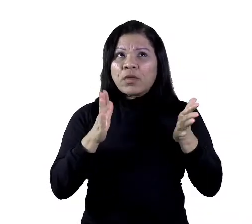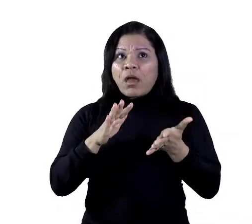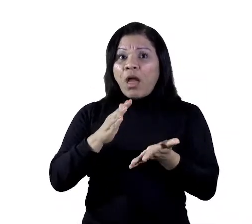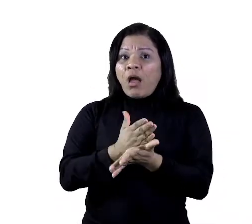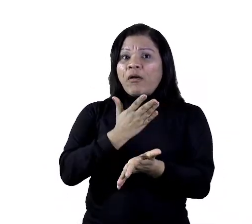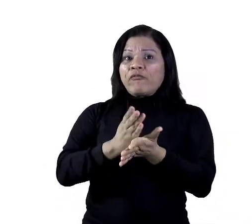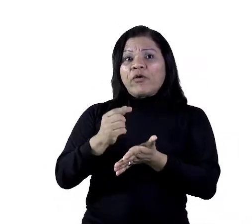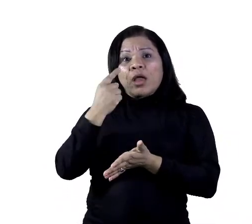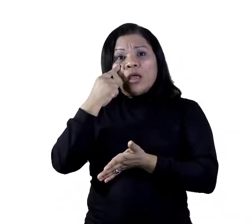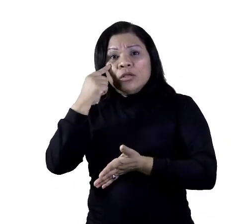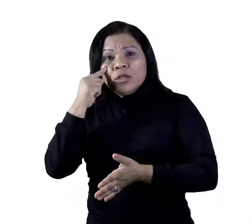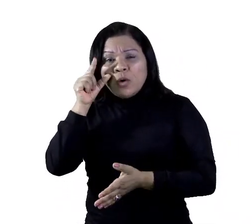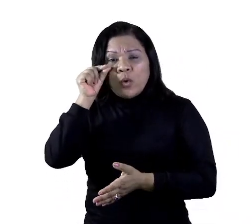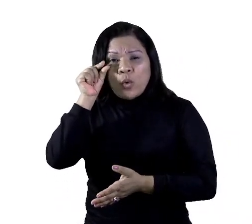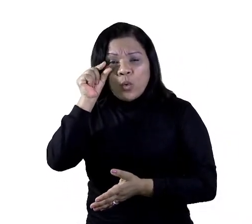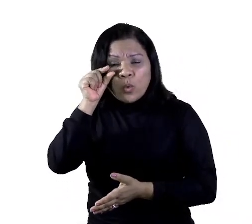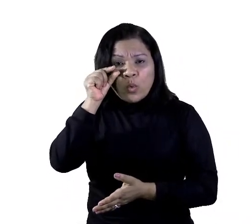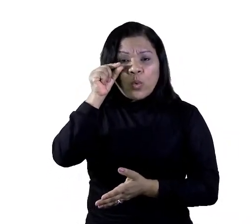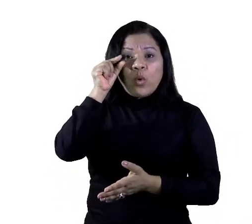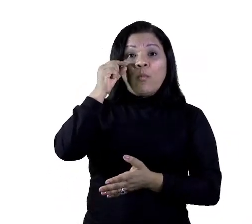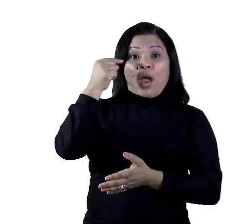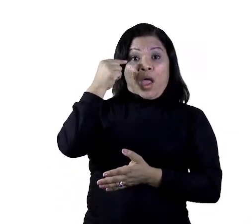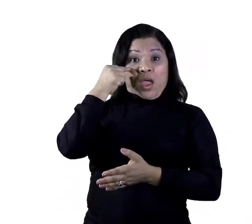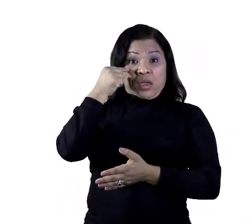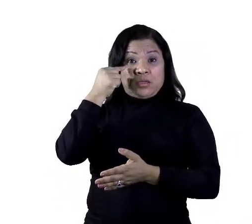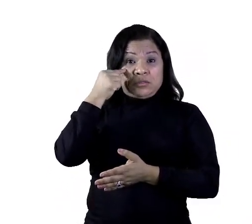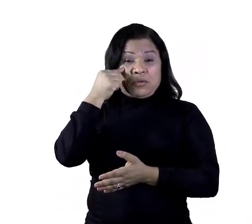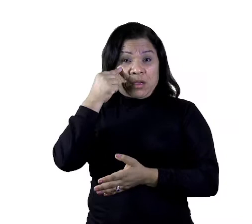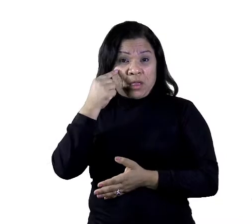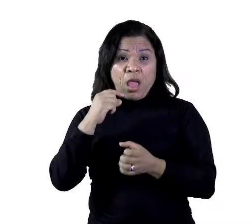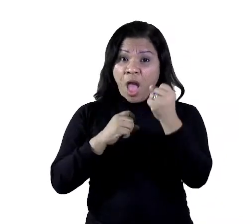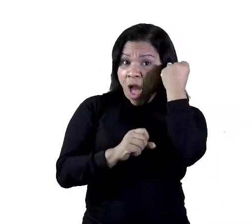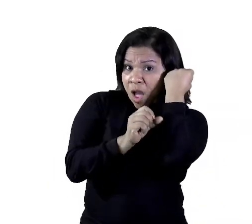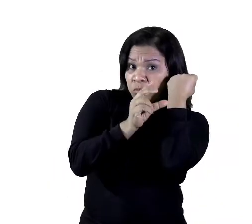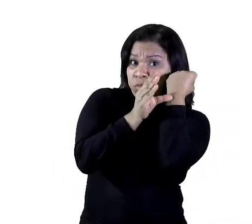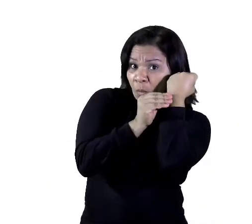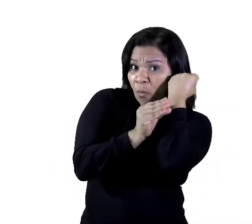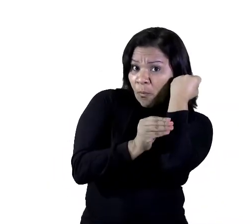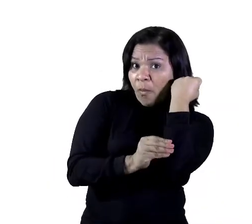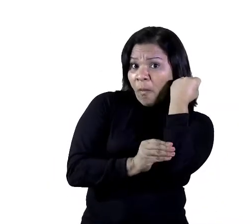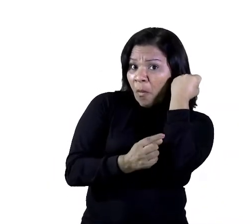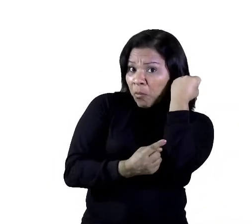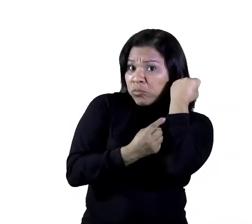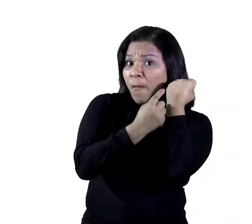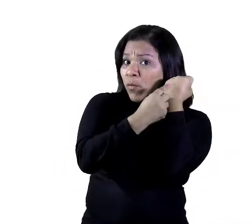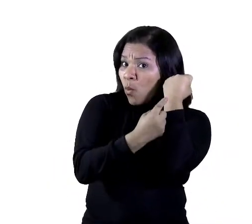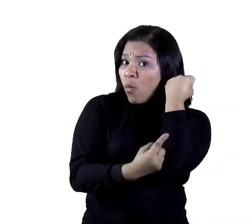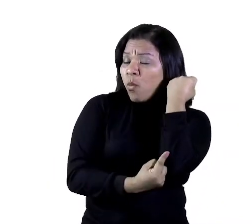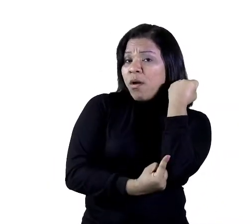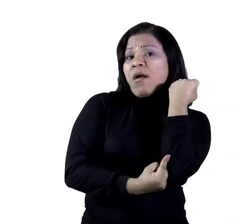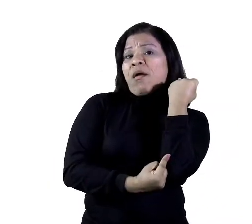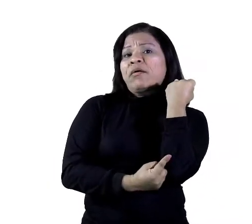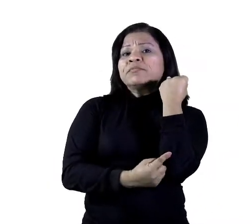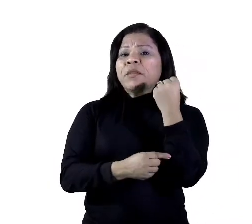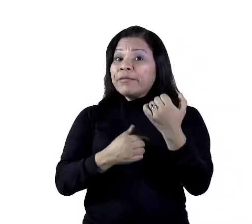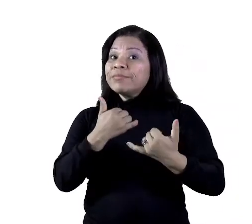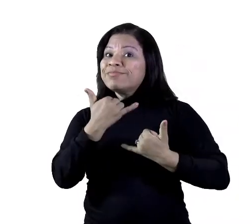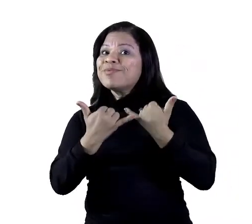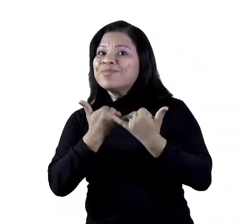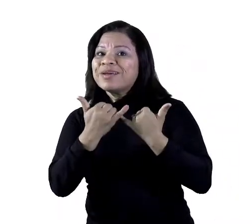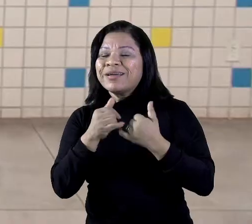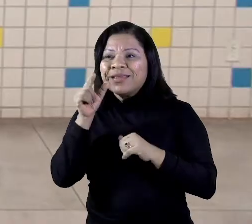né? Aquilo é o sistema muscular. Ah, eu não coordeno piscar. Tem uma brincadeira que a gente pisca, né? Um olha para o